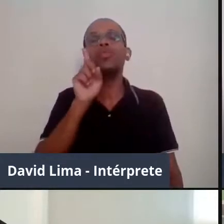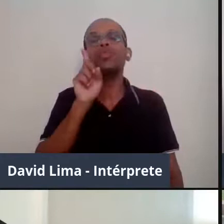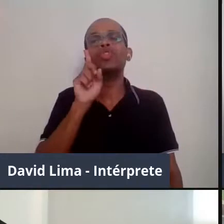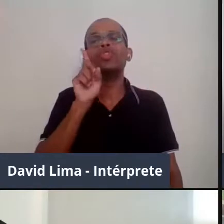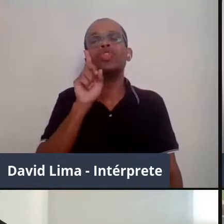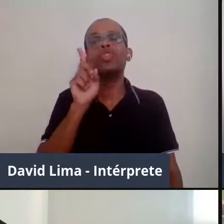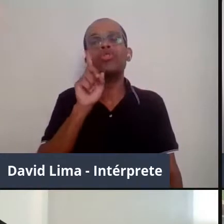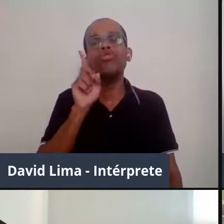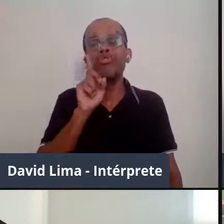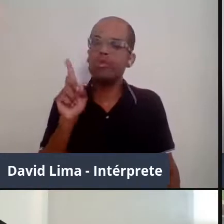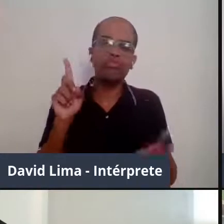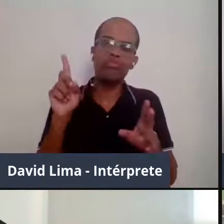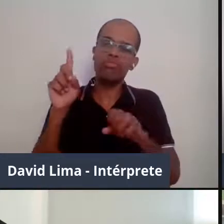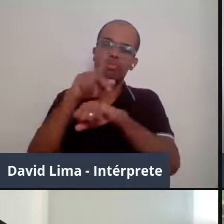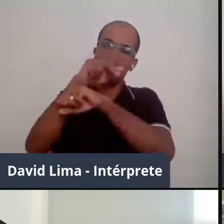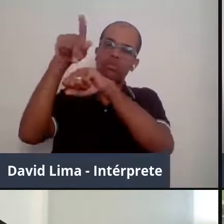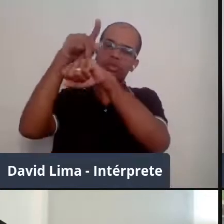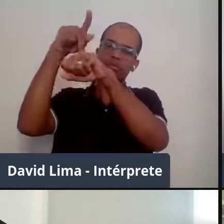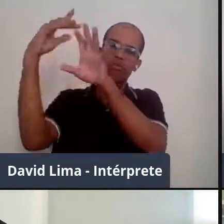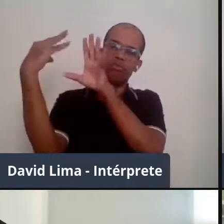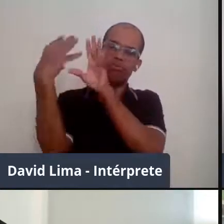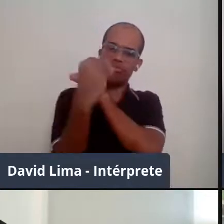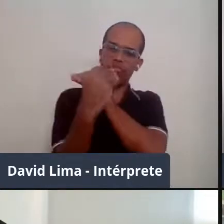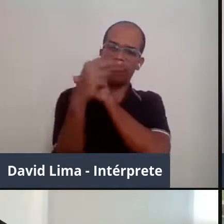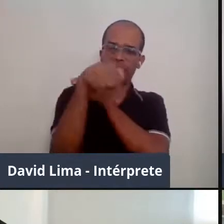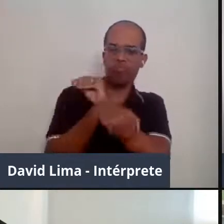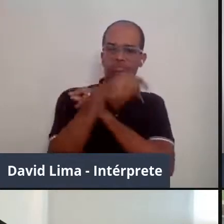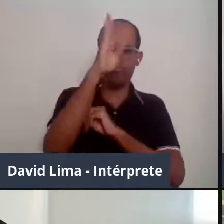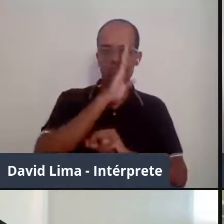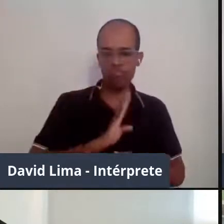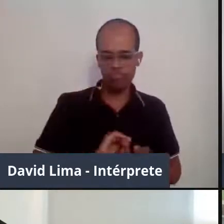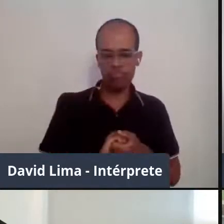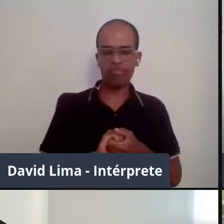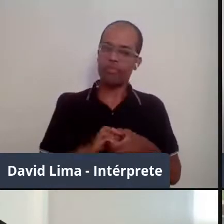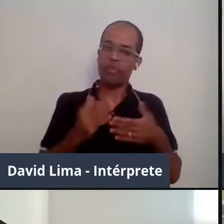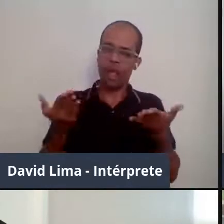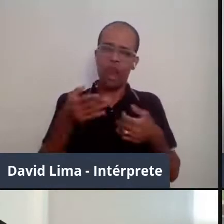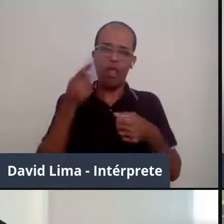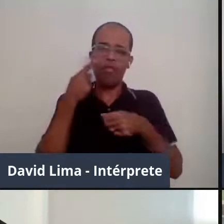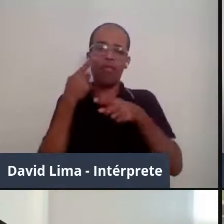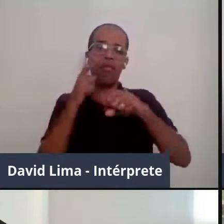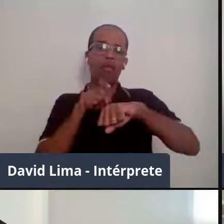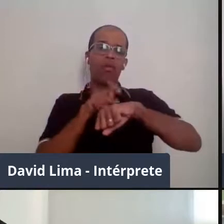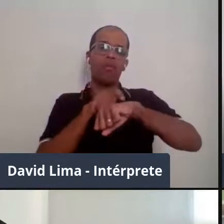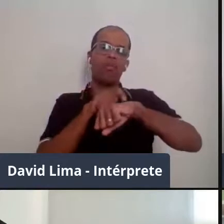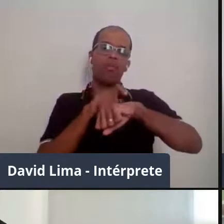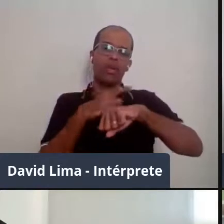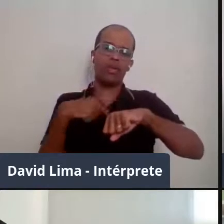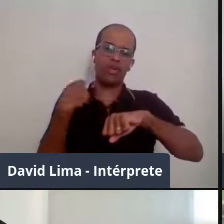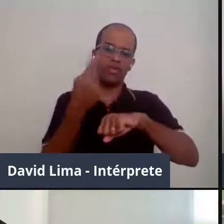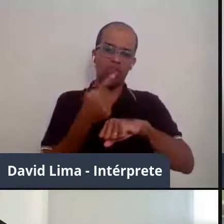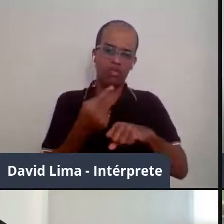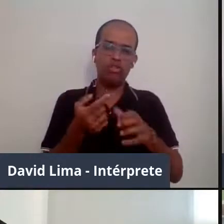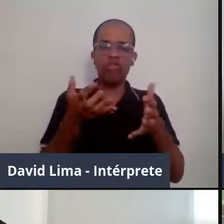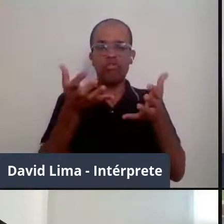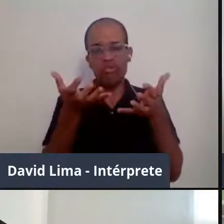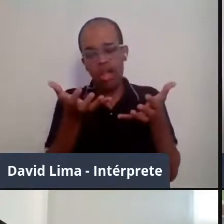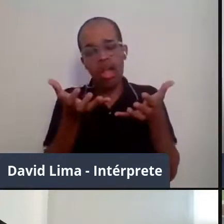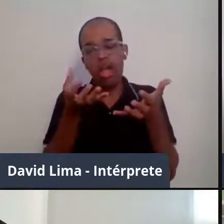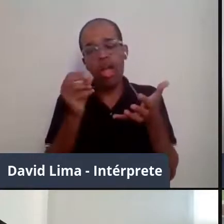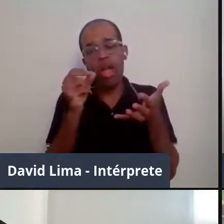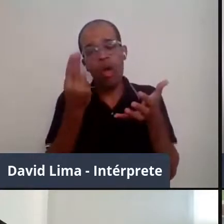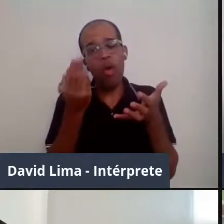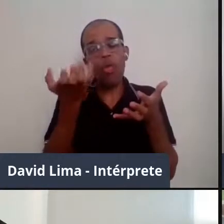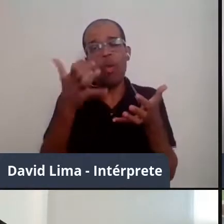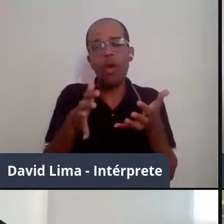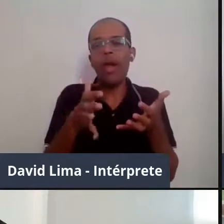de estrangeiros que vivem no ambiente universitário brasileiro. Num momento como esse, que nos aproximamos, queremos ou não, de